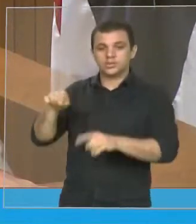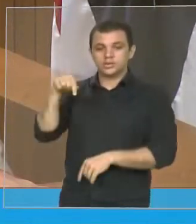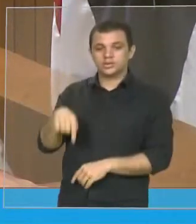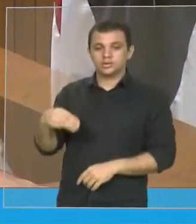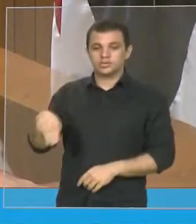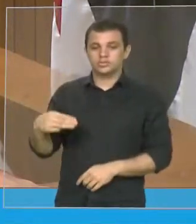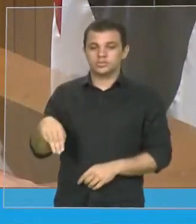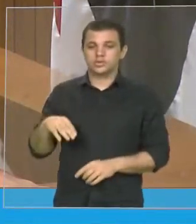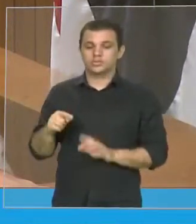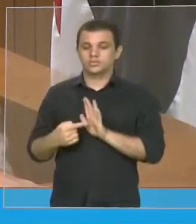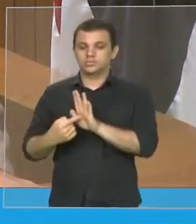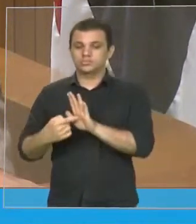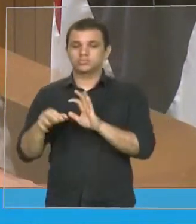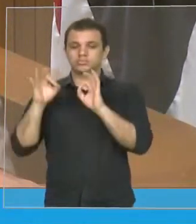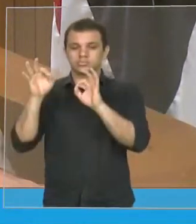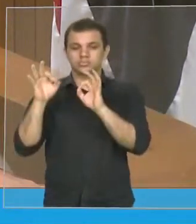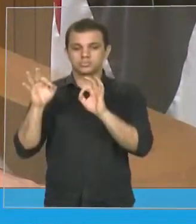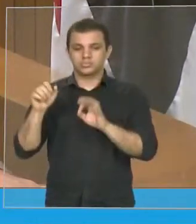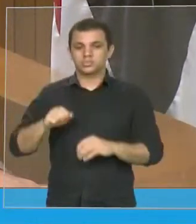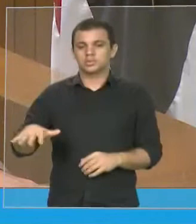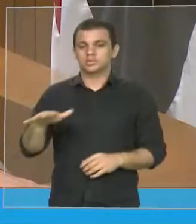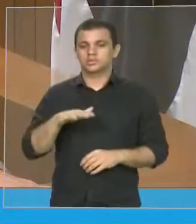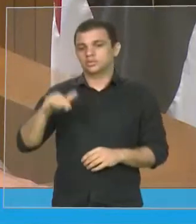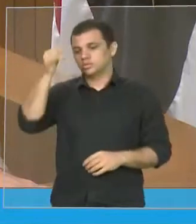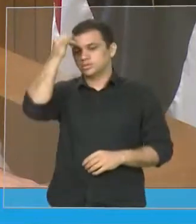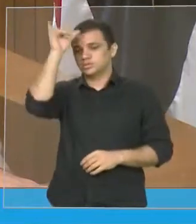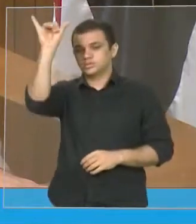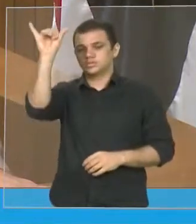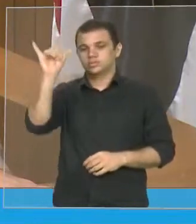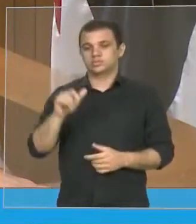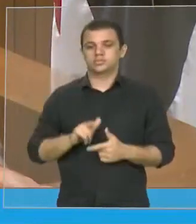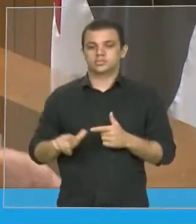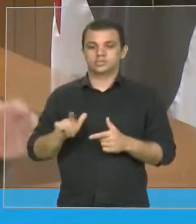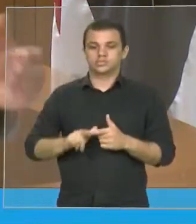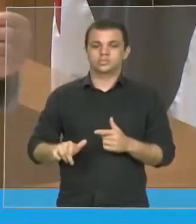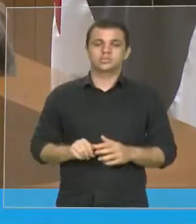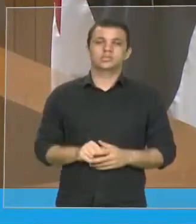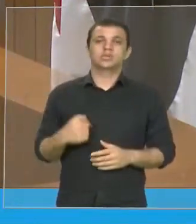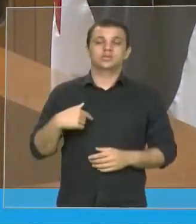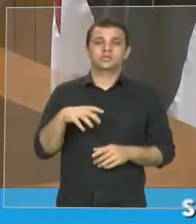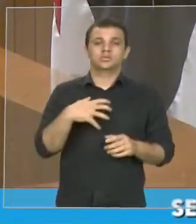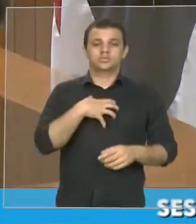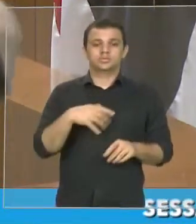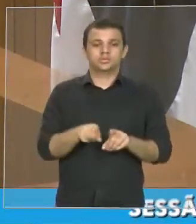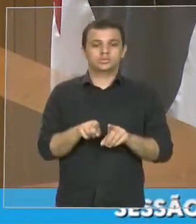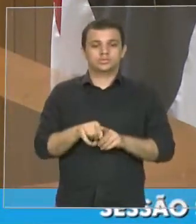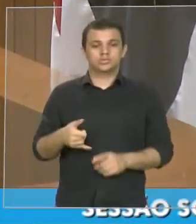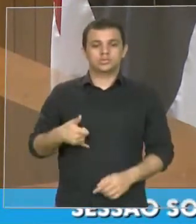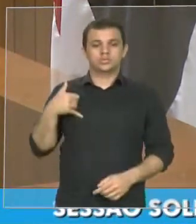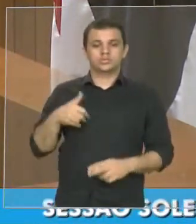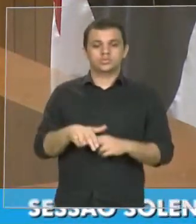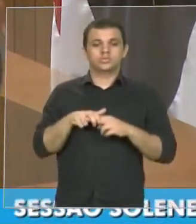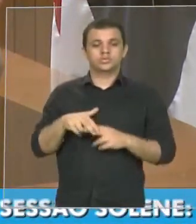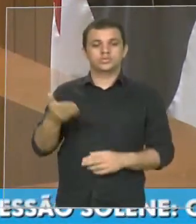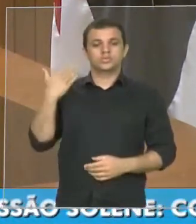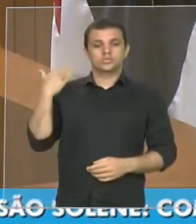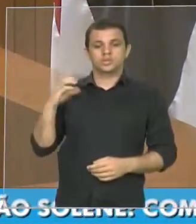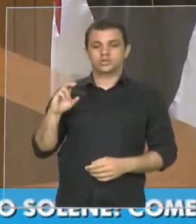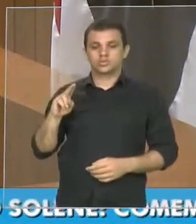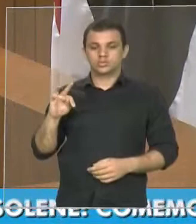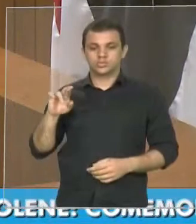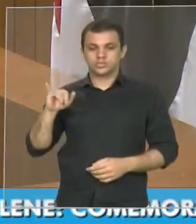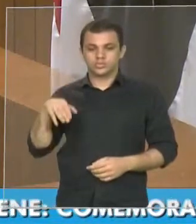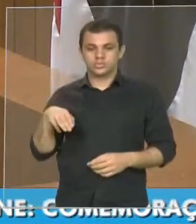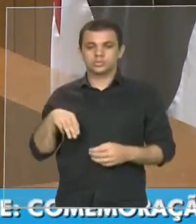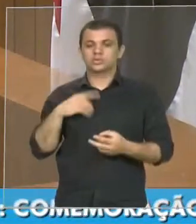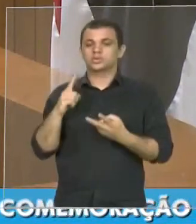área. E, principalmente, me deixa orgulhoso a forma que, como eu já disse, desde a administração do doutor Pavão e agora do